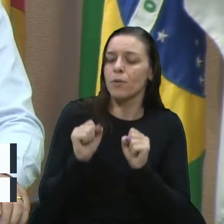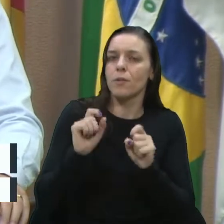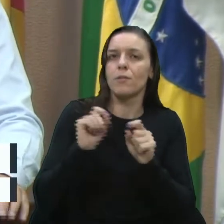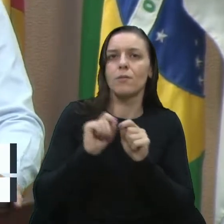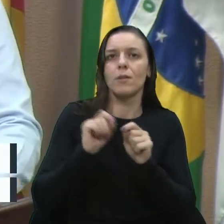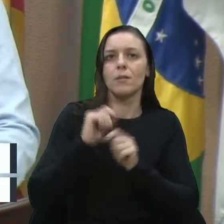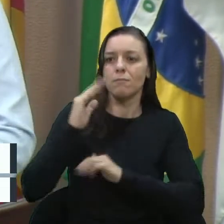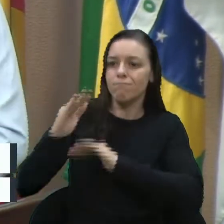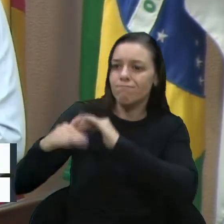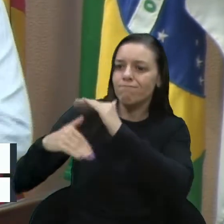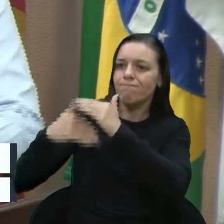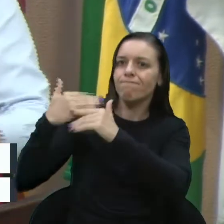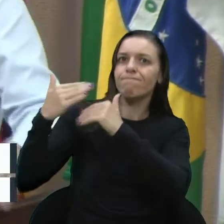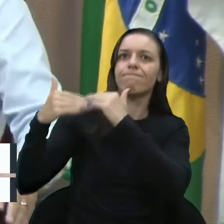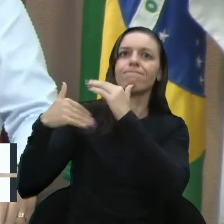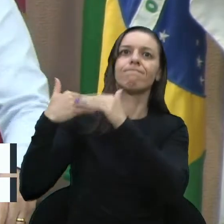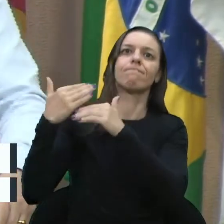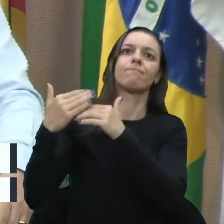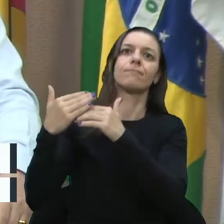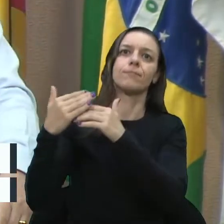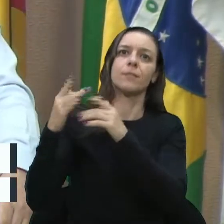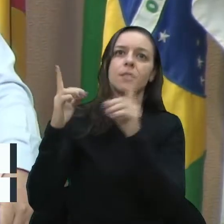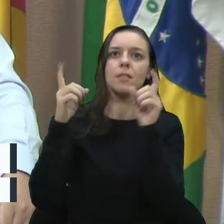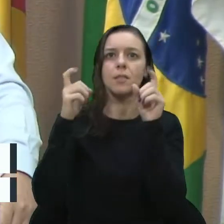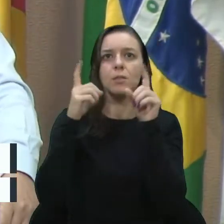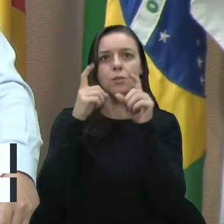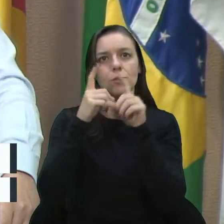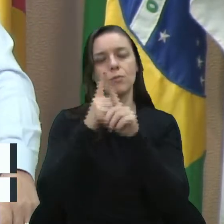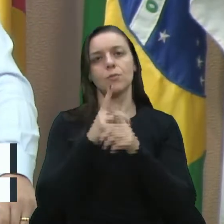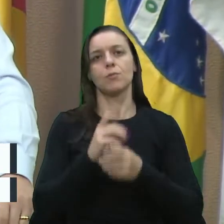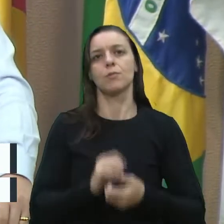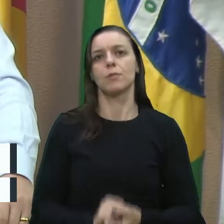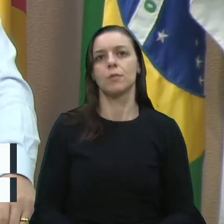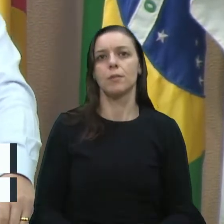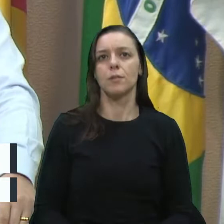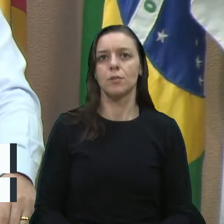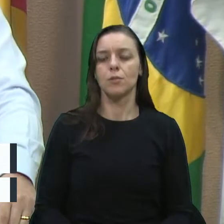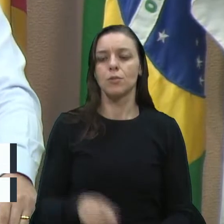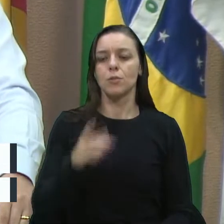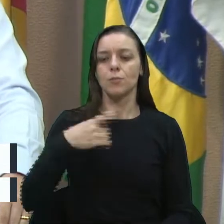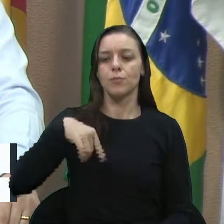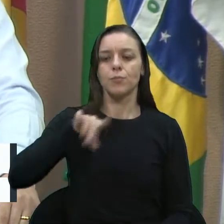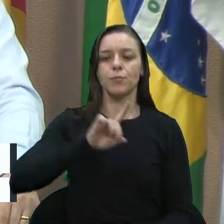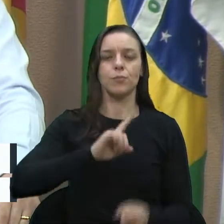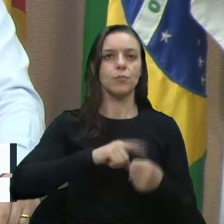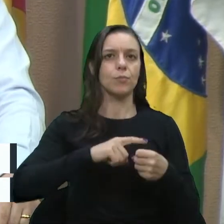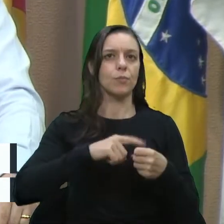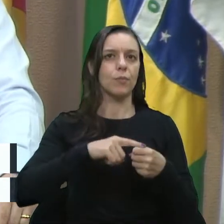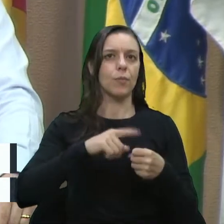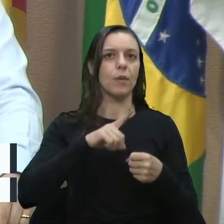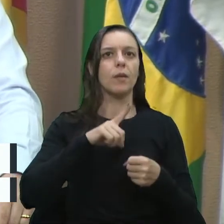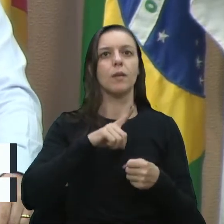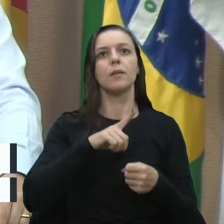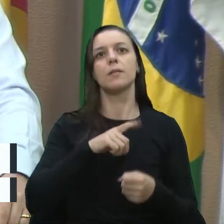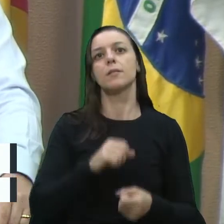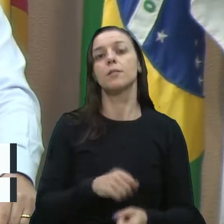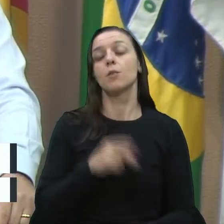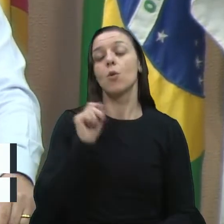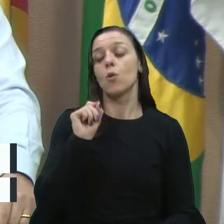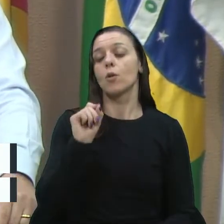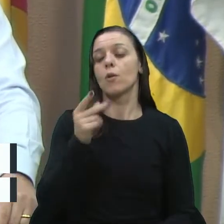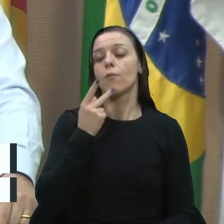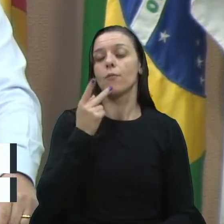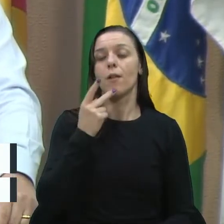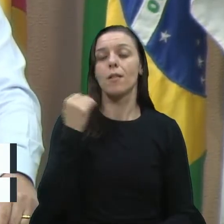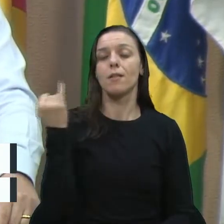então essas dificuldades que todas as cidades enfrentam. Mas o que eu queria falar, o quanto